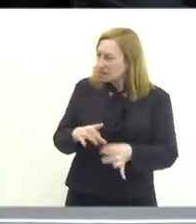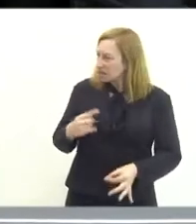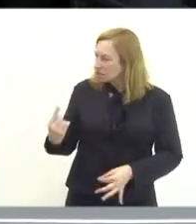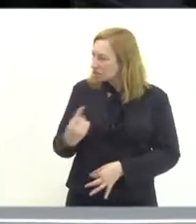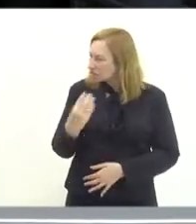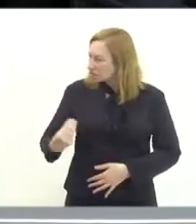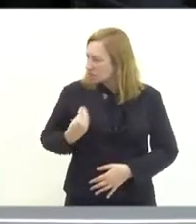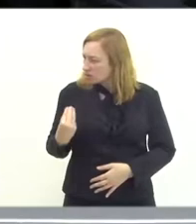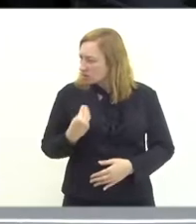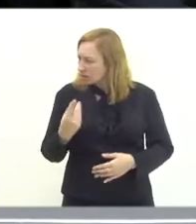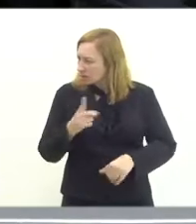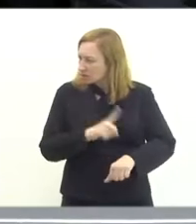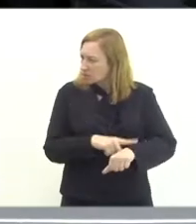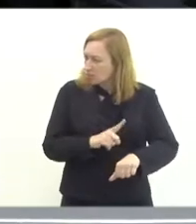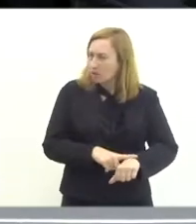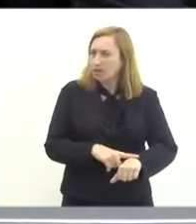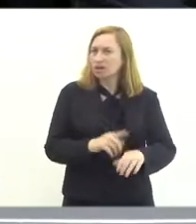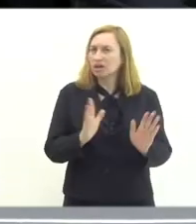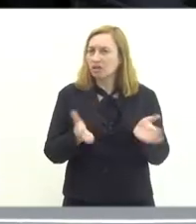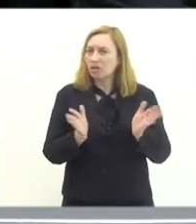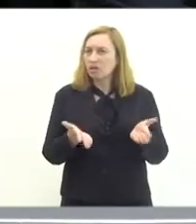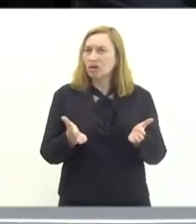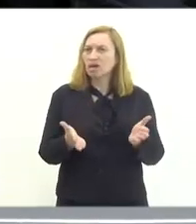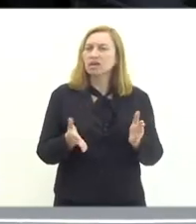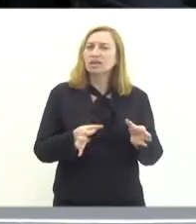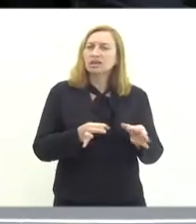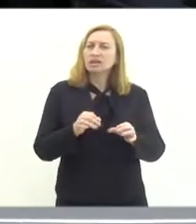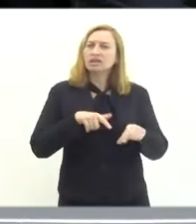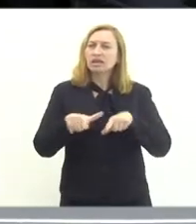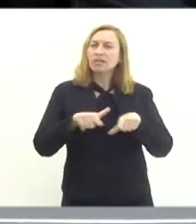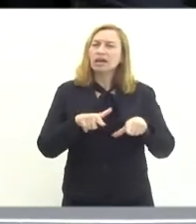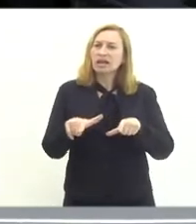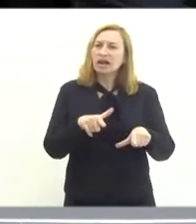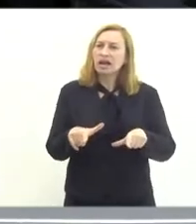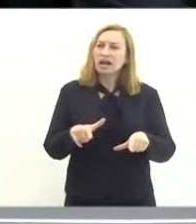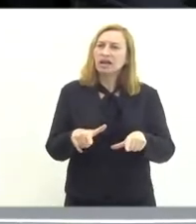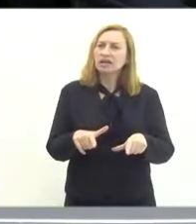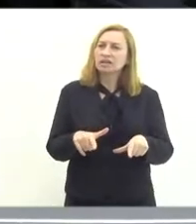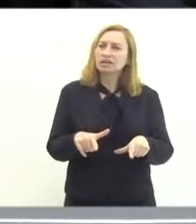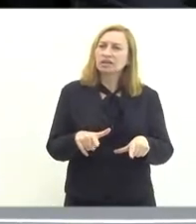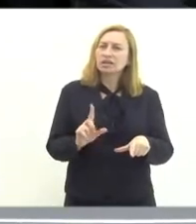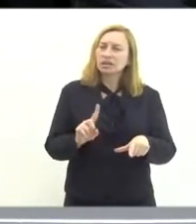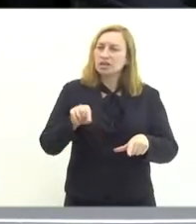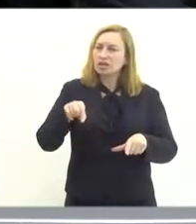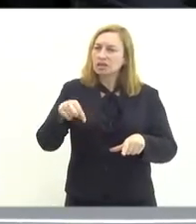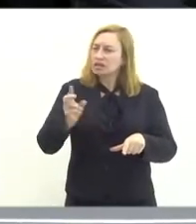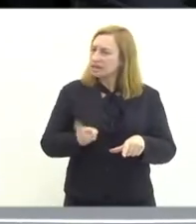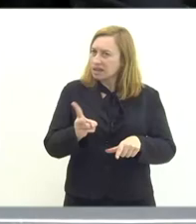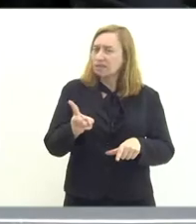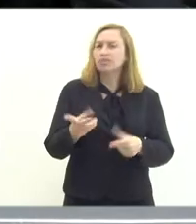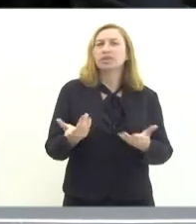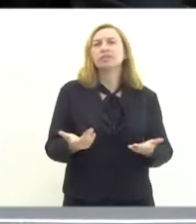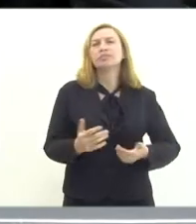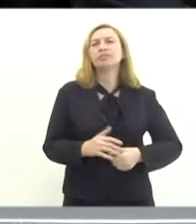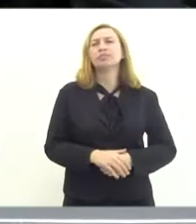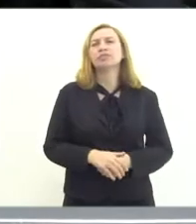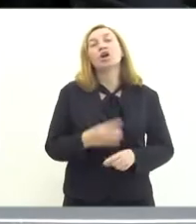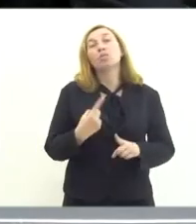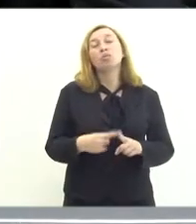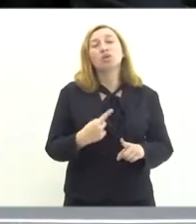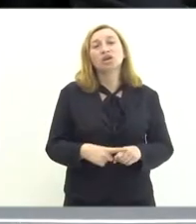que todos nós nos propomos a a trabalhar hoje hoje e sempre